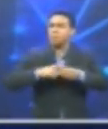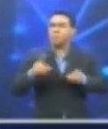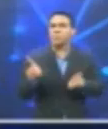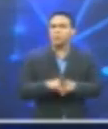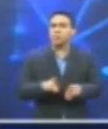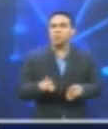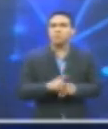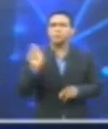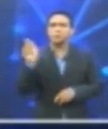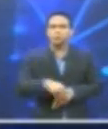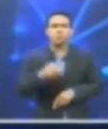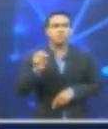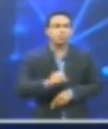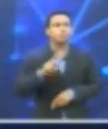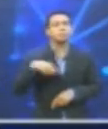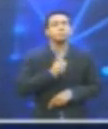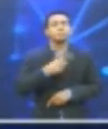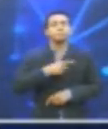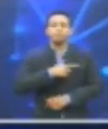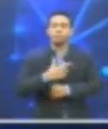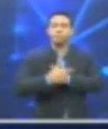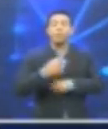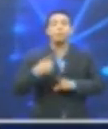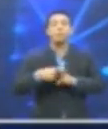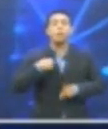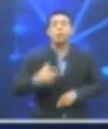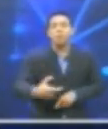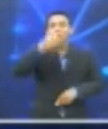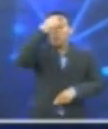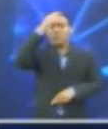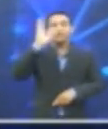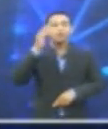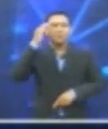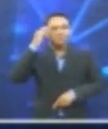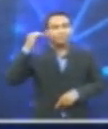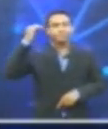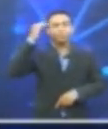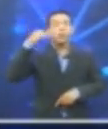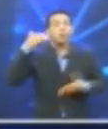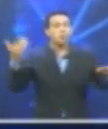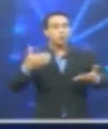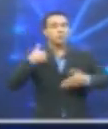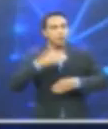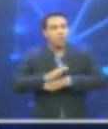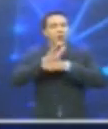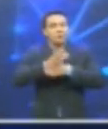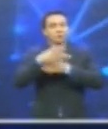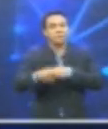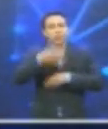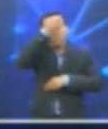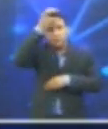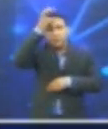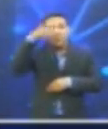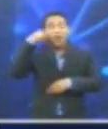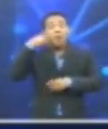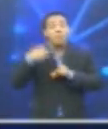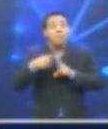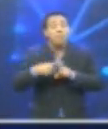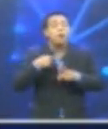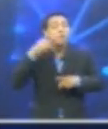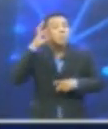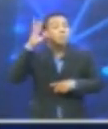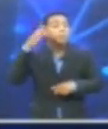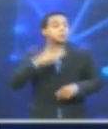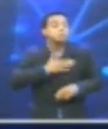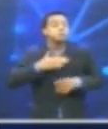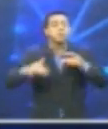Eu tenho essa capacidade pelo meu amadurecimento. Hoje estou ajudando o prefeito Natal porque ajuda a minha cidade, porque tenho